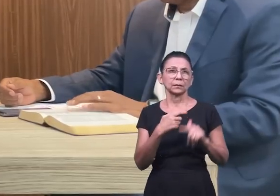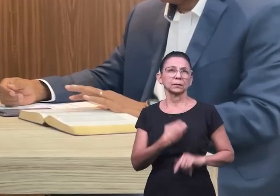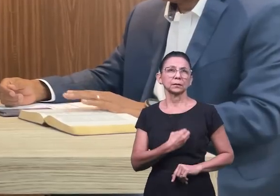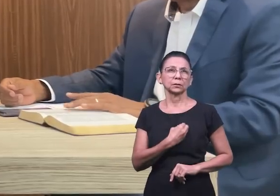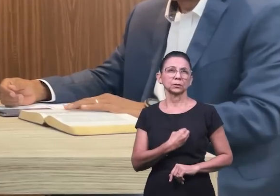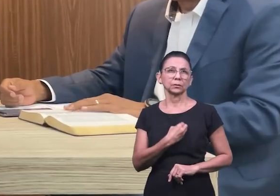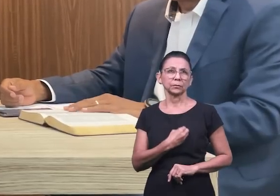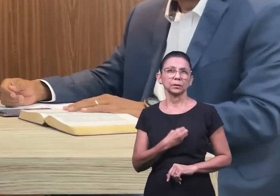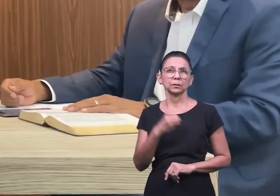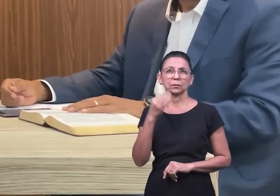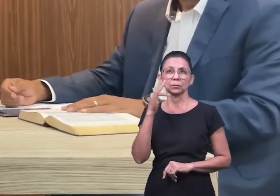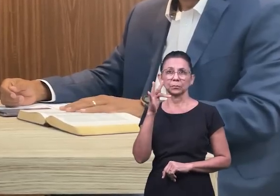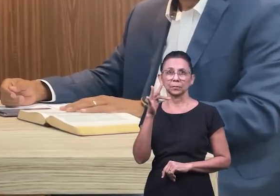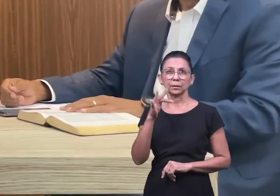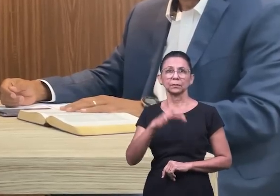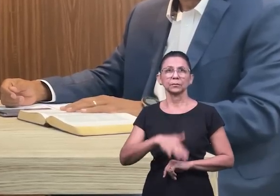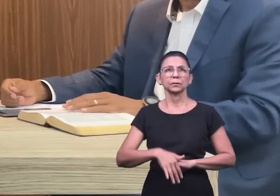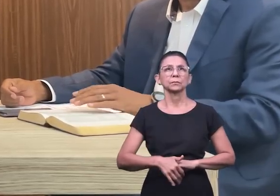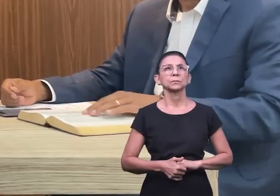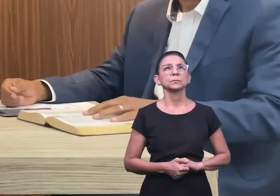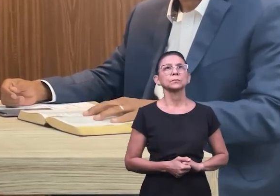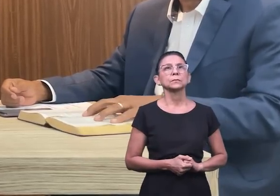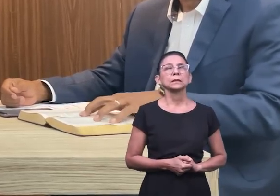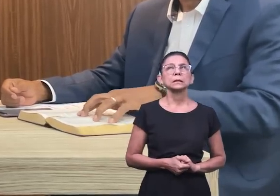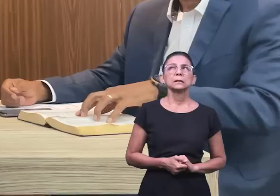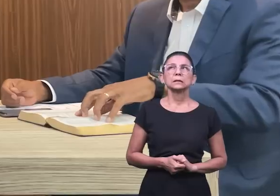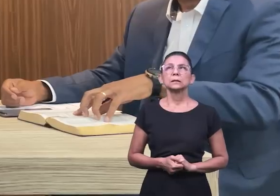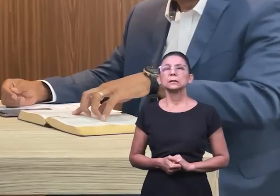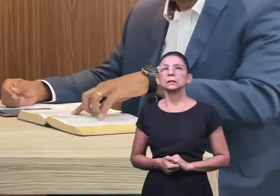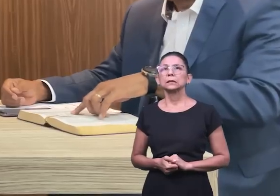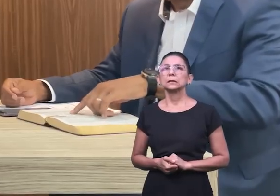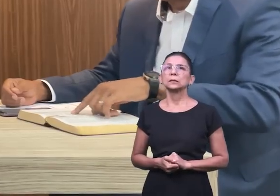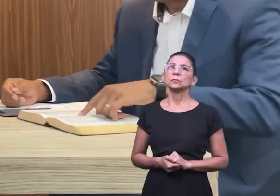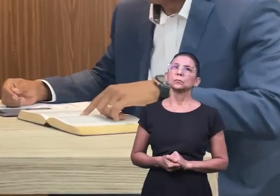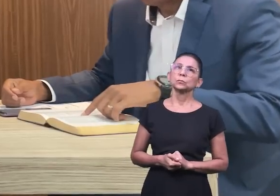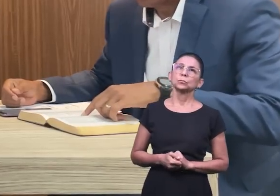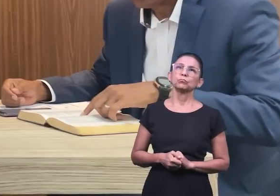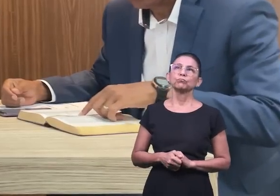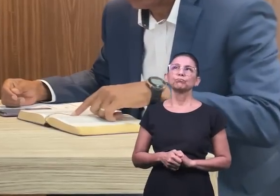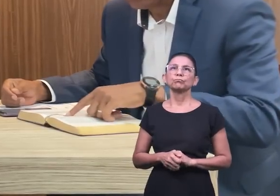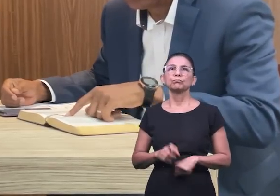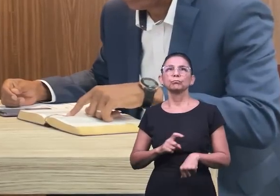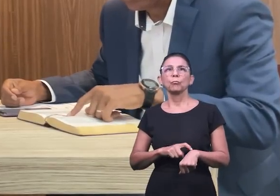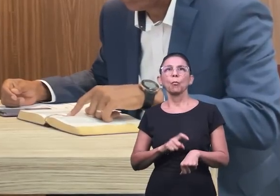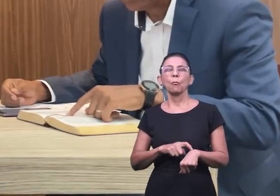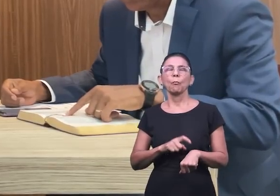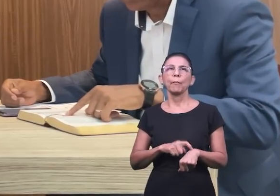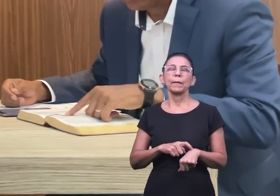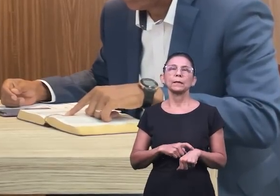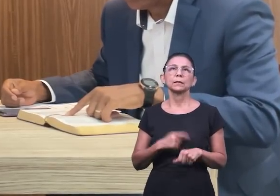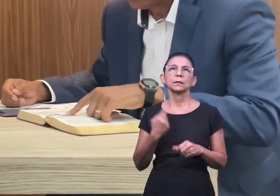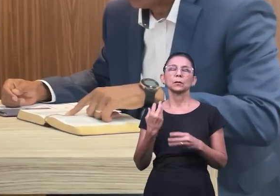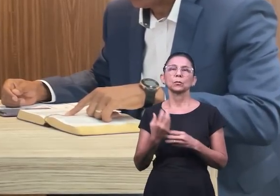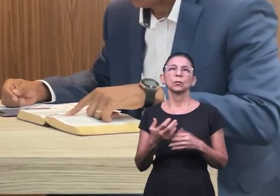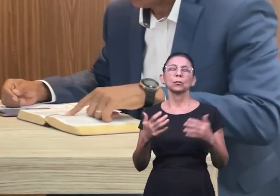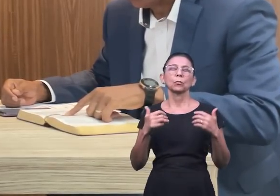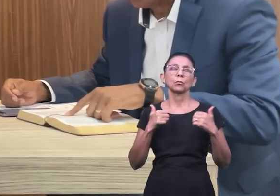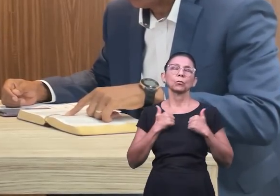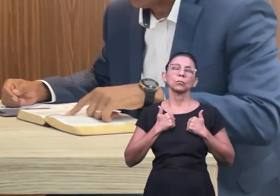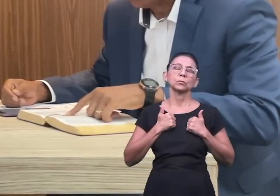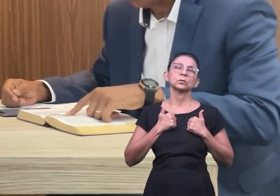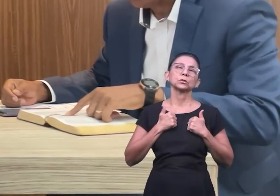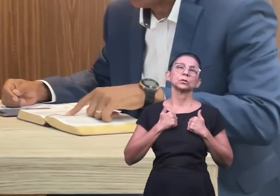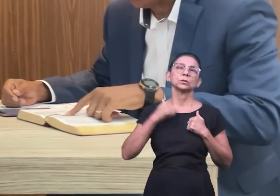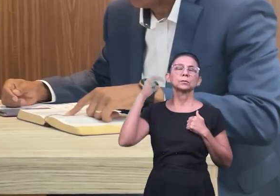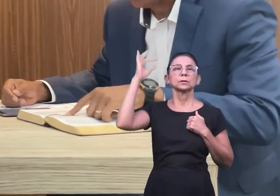estamos vivendo, né, sobre o que a irmã destacou, o momento do tempo do breve, fala também de um momento de um